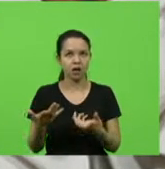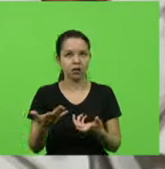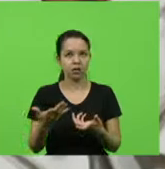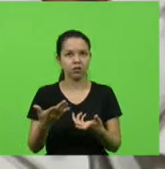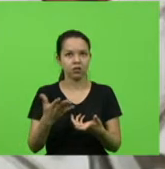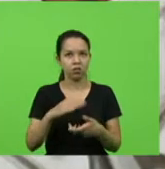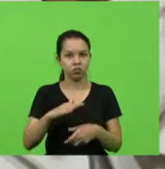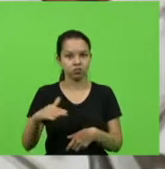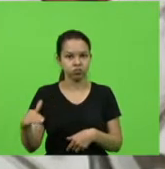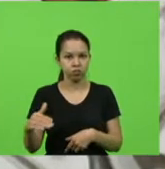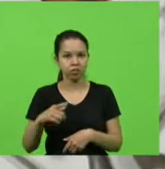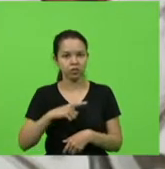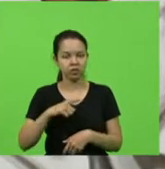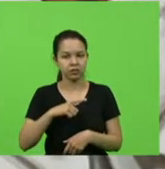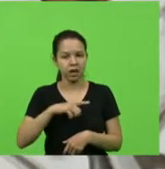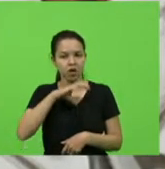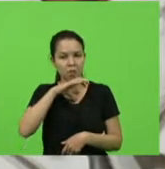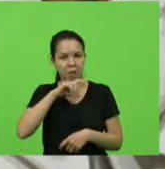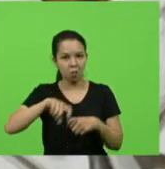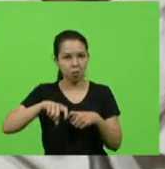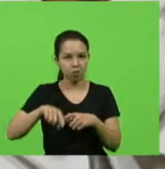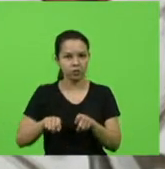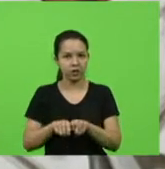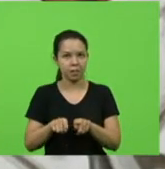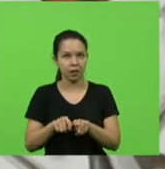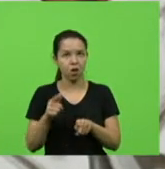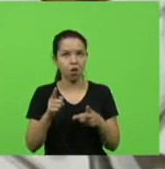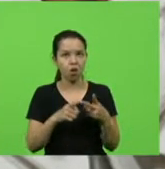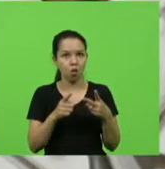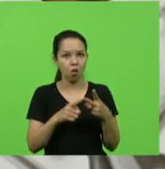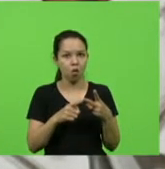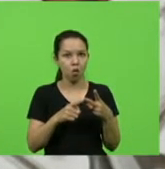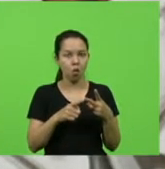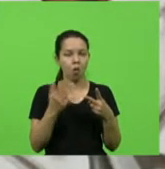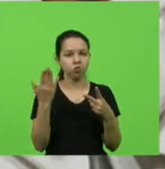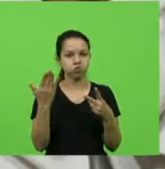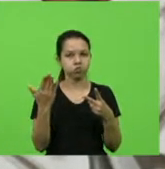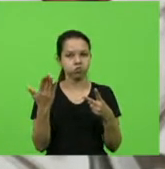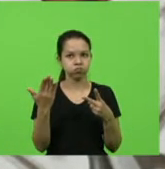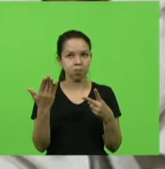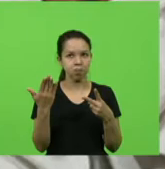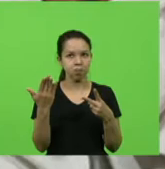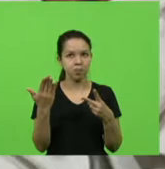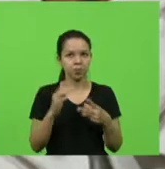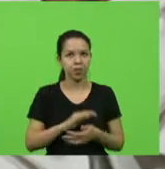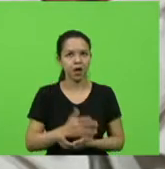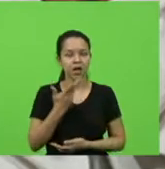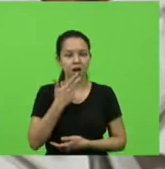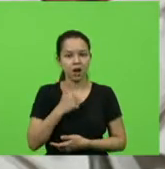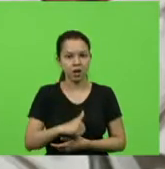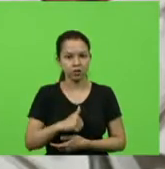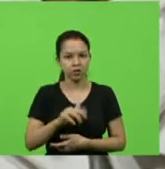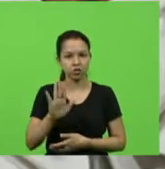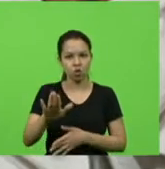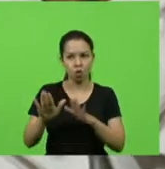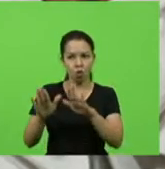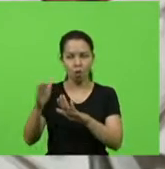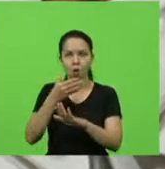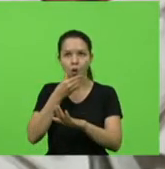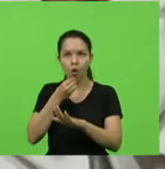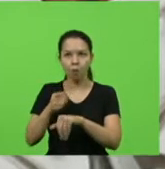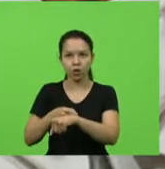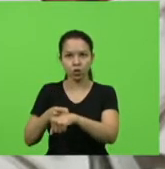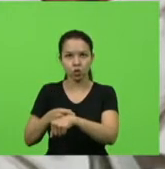Nós temos também o episódio da besta, de 2017, onde uma criança tocou o corpo de um homem nu em uma